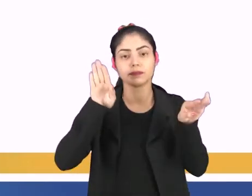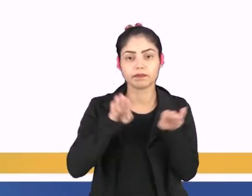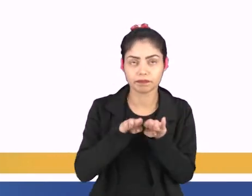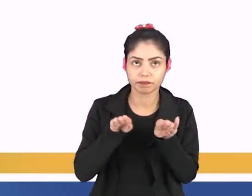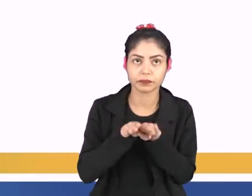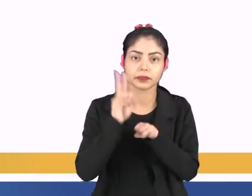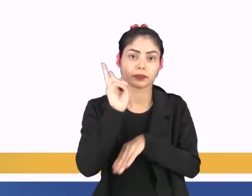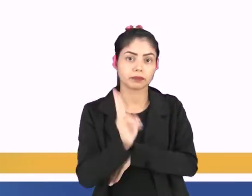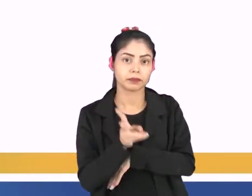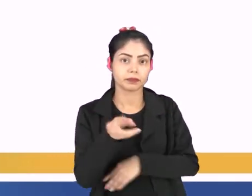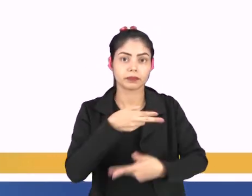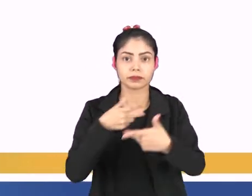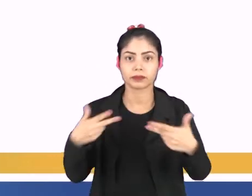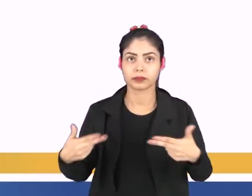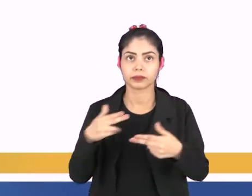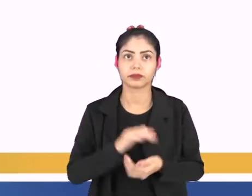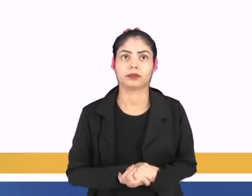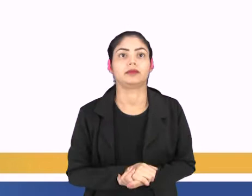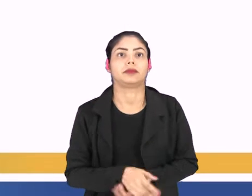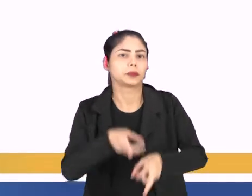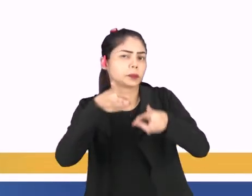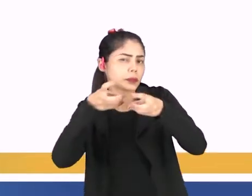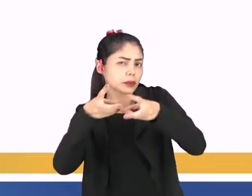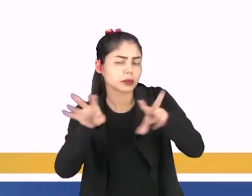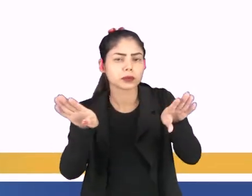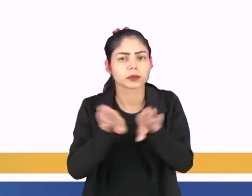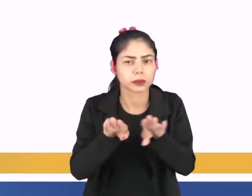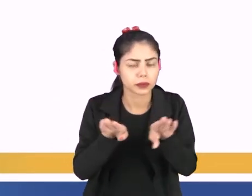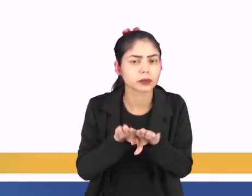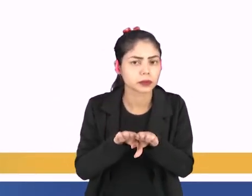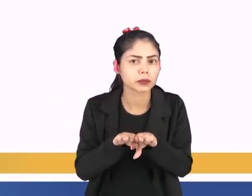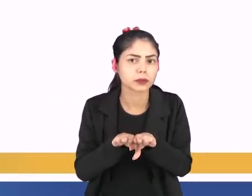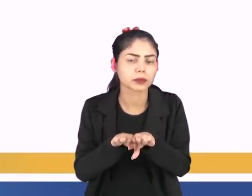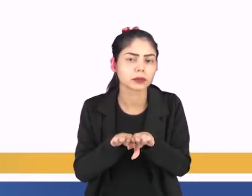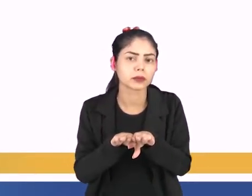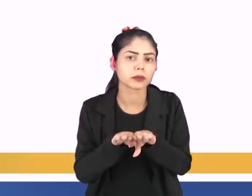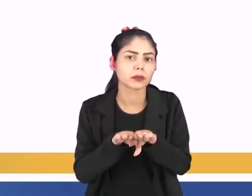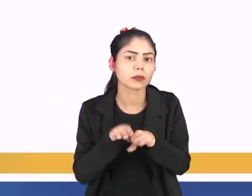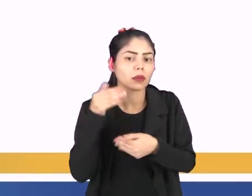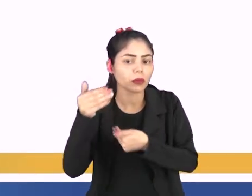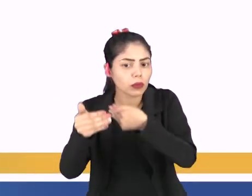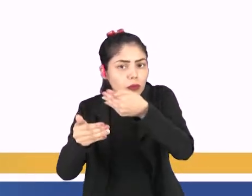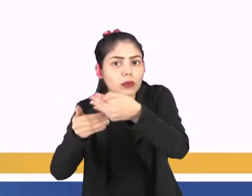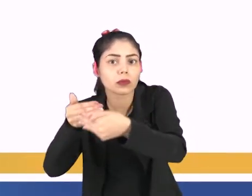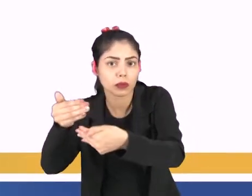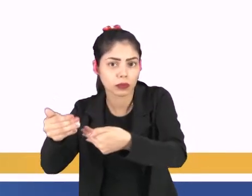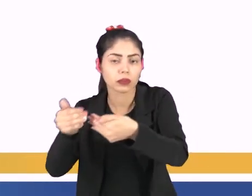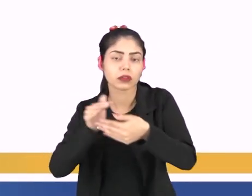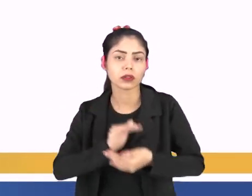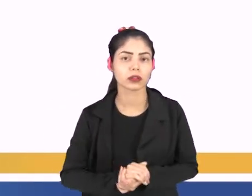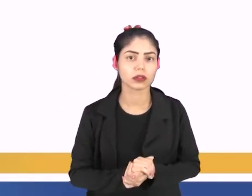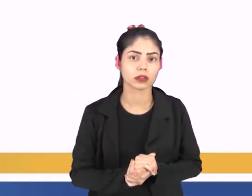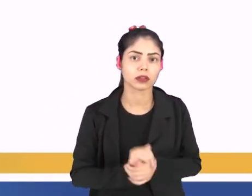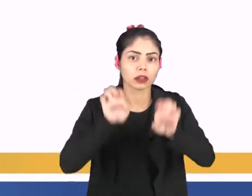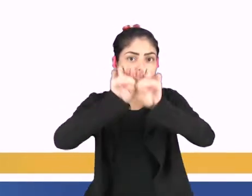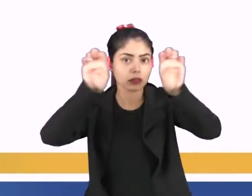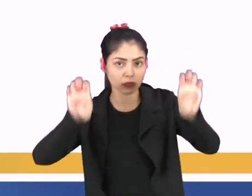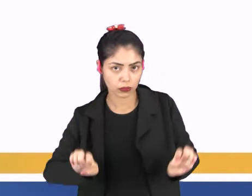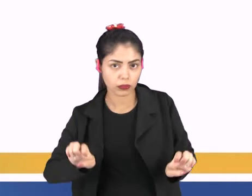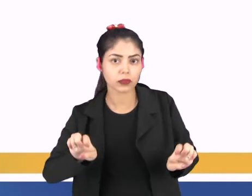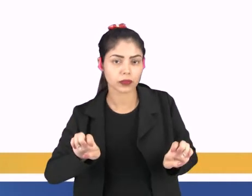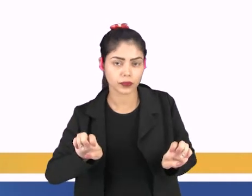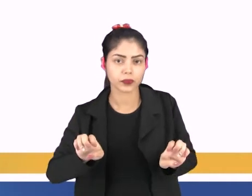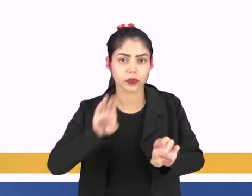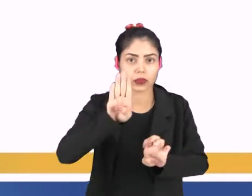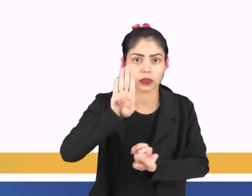potência, certo? Então percebam também que ao desenvolver essa estrutura